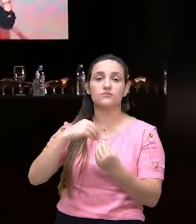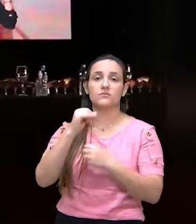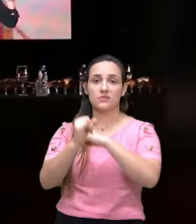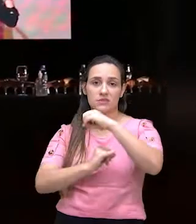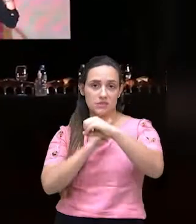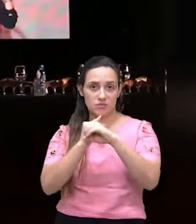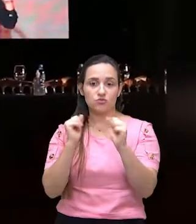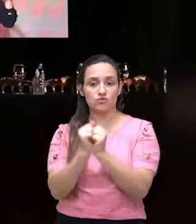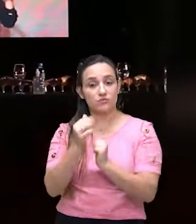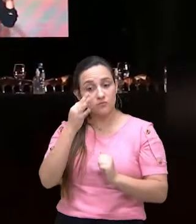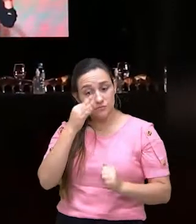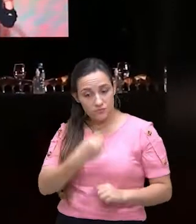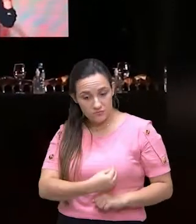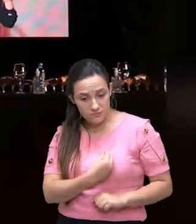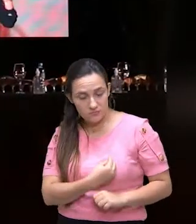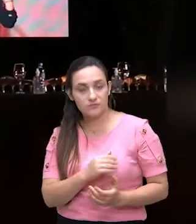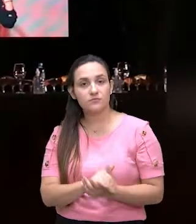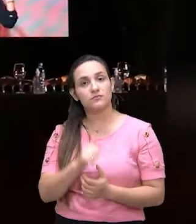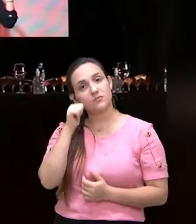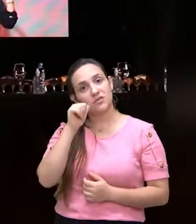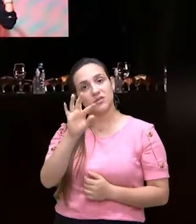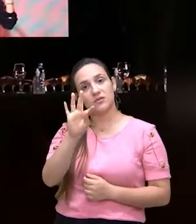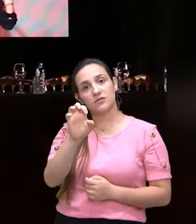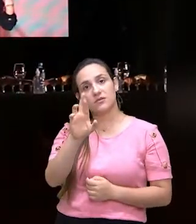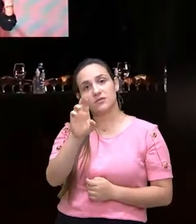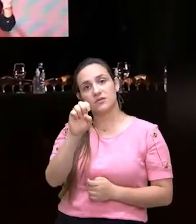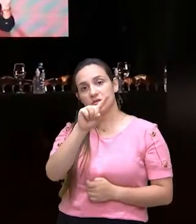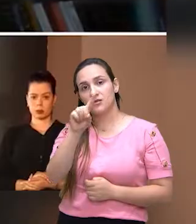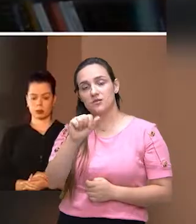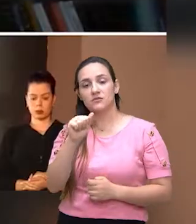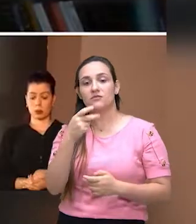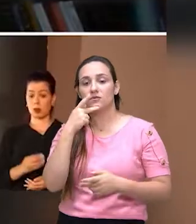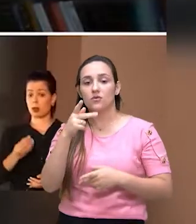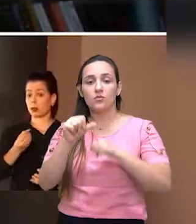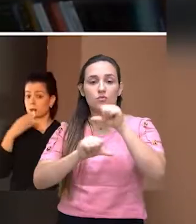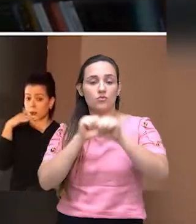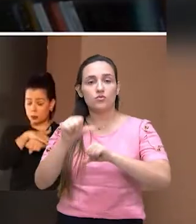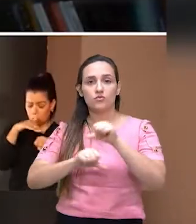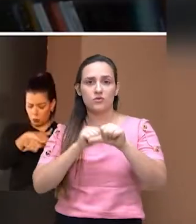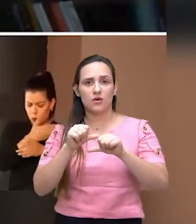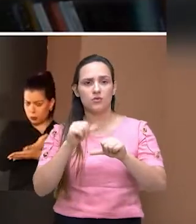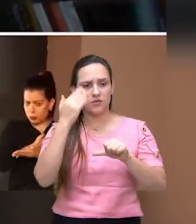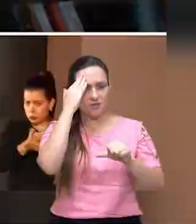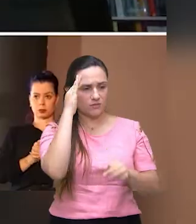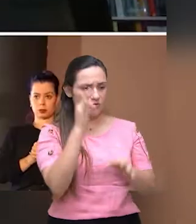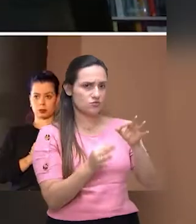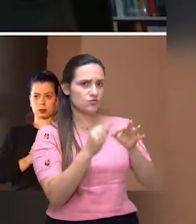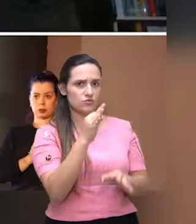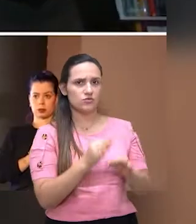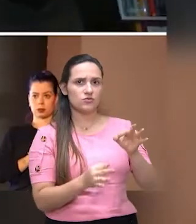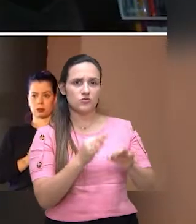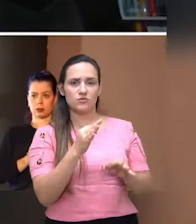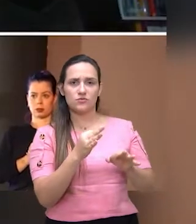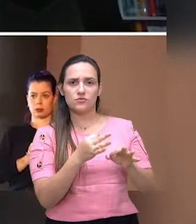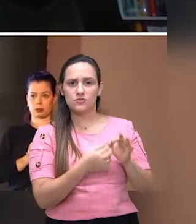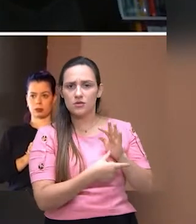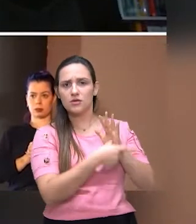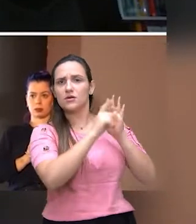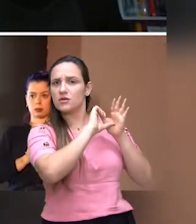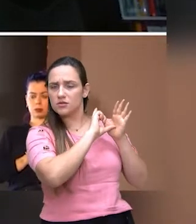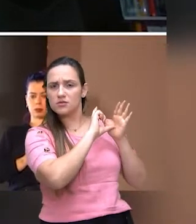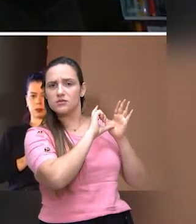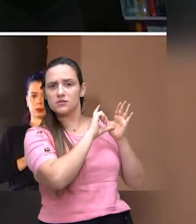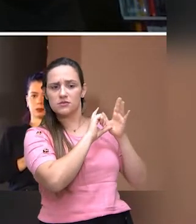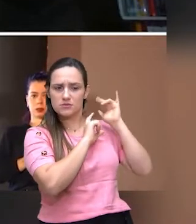híbrido a professora Teresa Arruda Alvim trouxe como tema modulação na alteração da jurisprudência firme